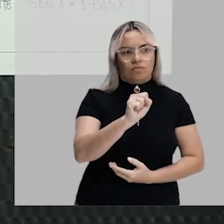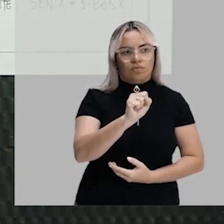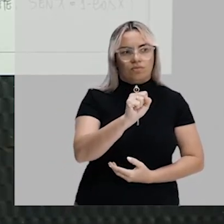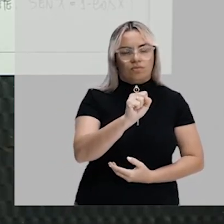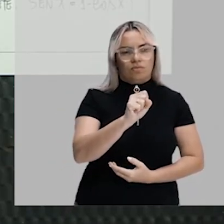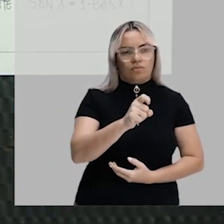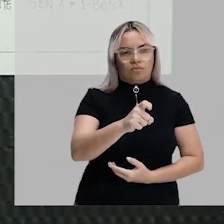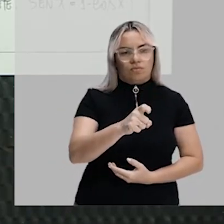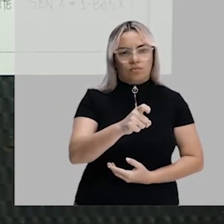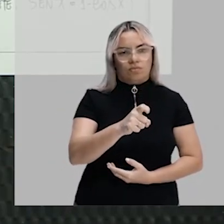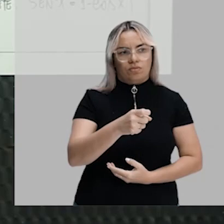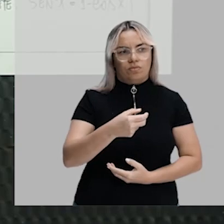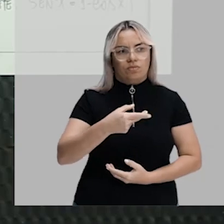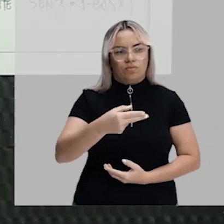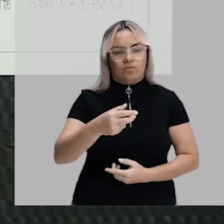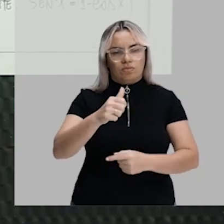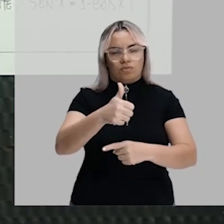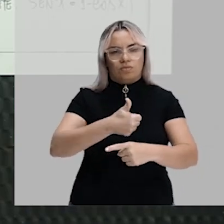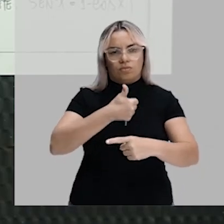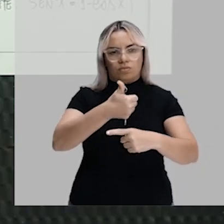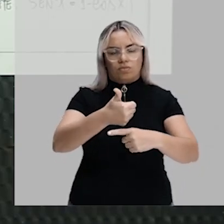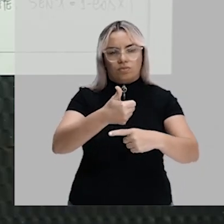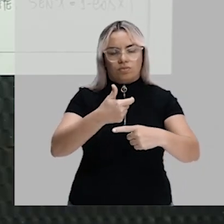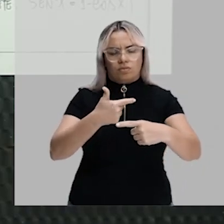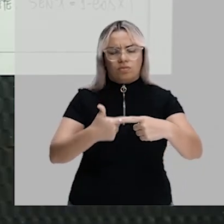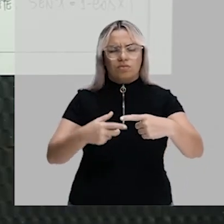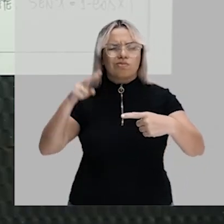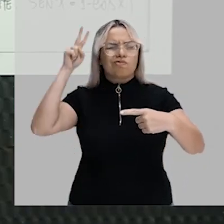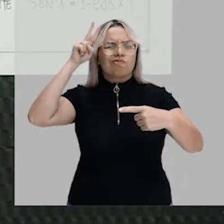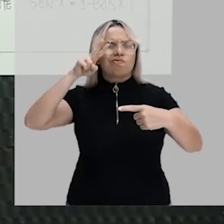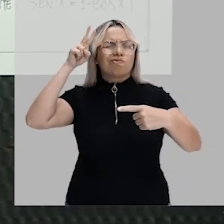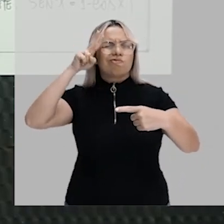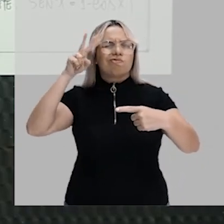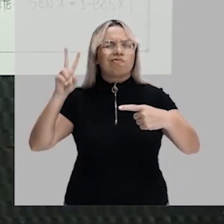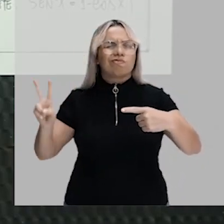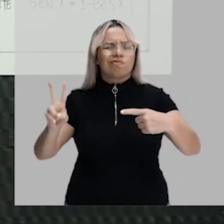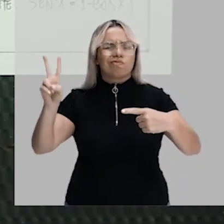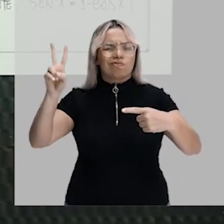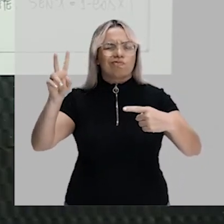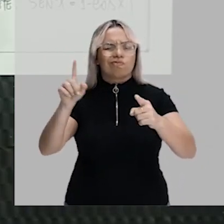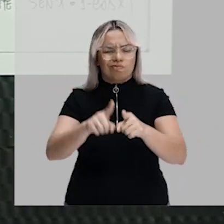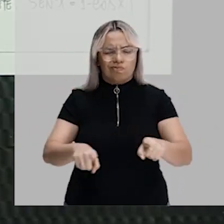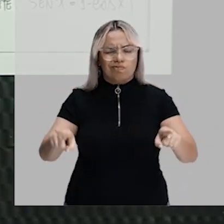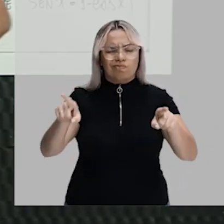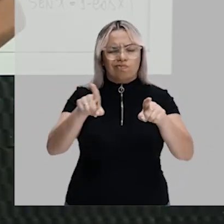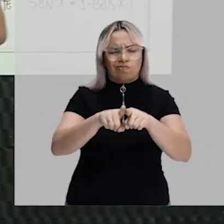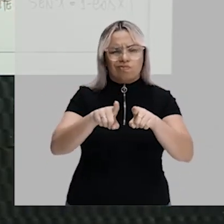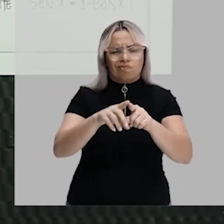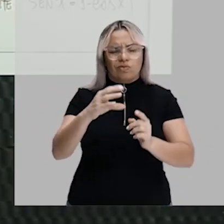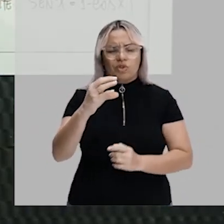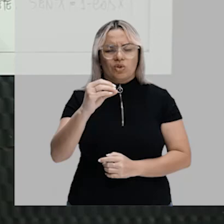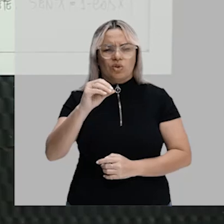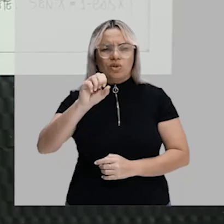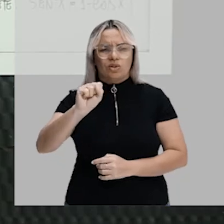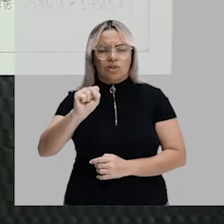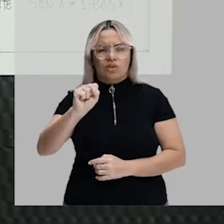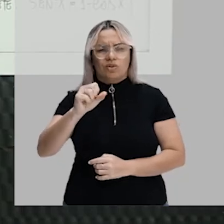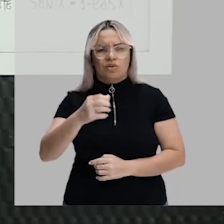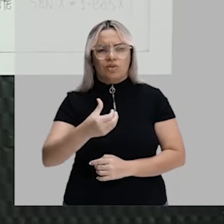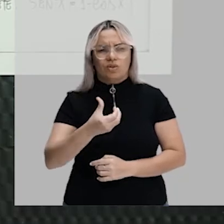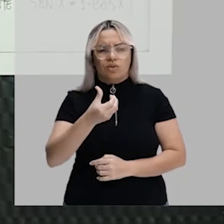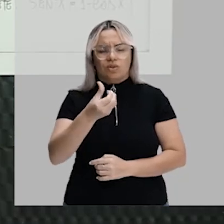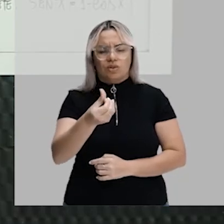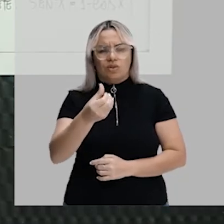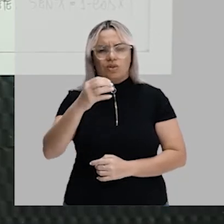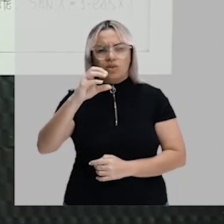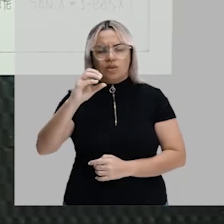tenho que lembrar Qual o valor cujo cosseno é o meio e também o de 60 cosseno de 60 é 1 meio